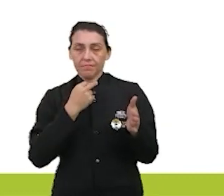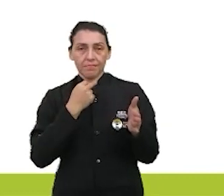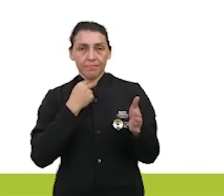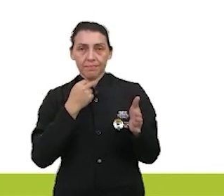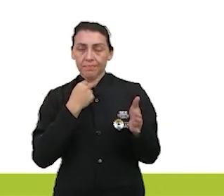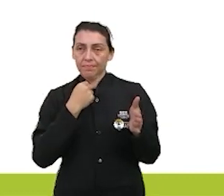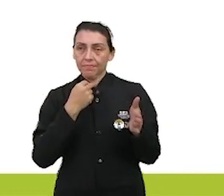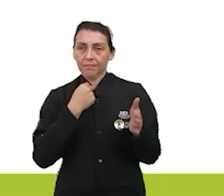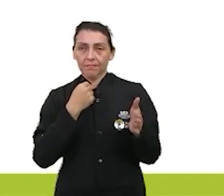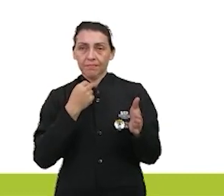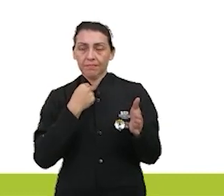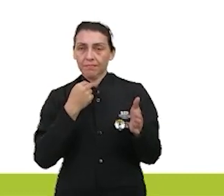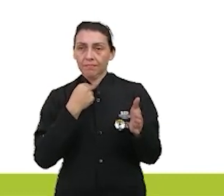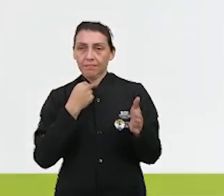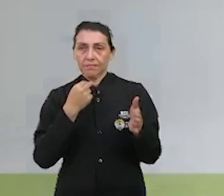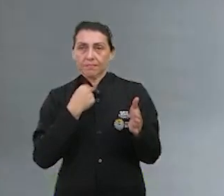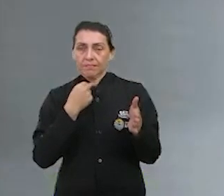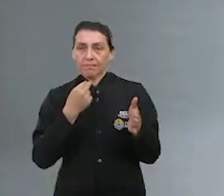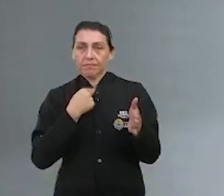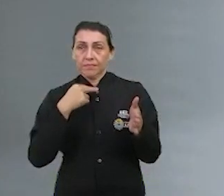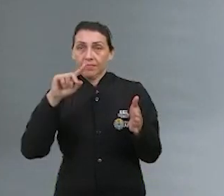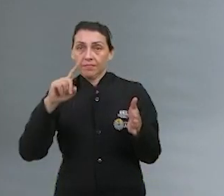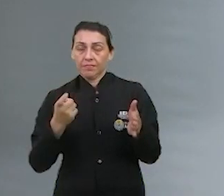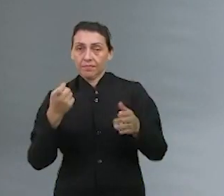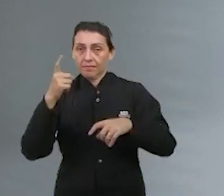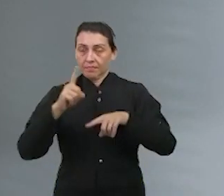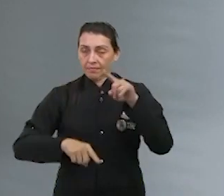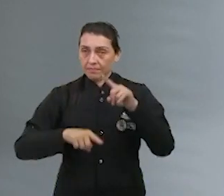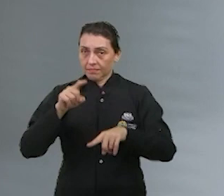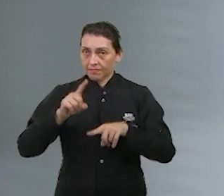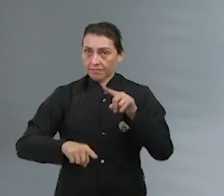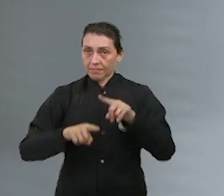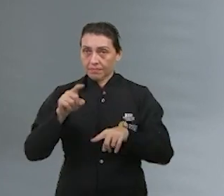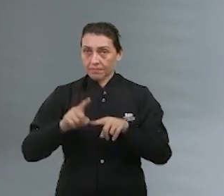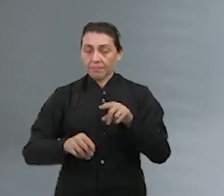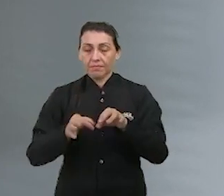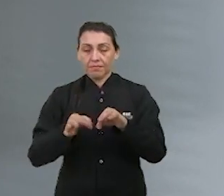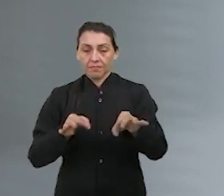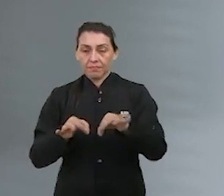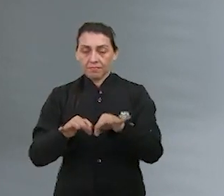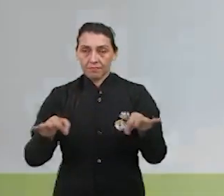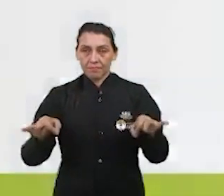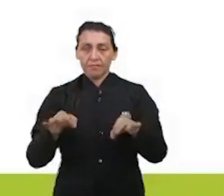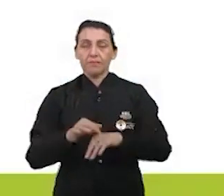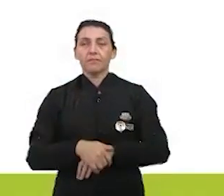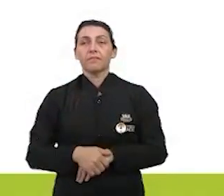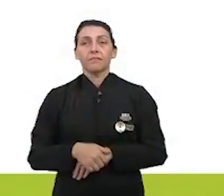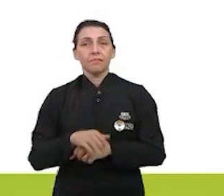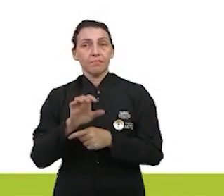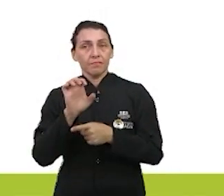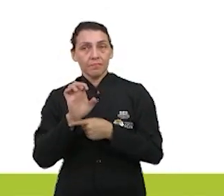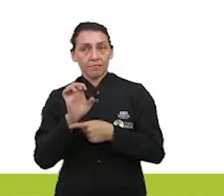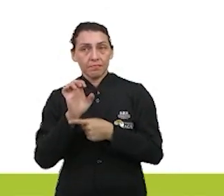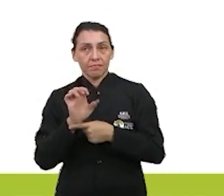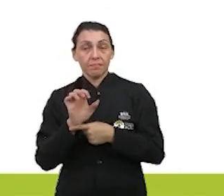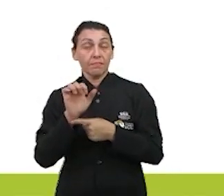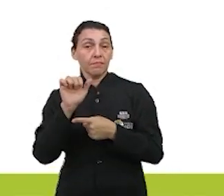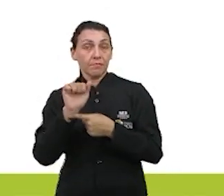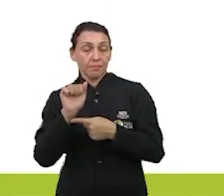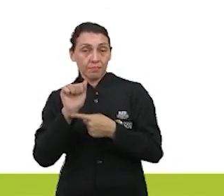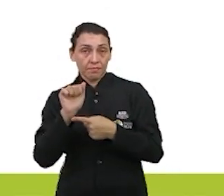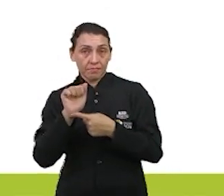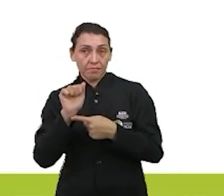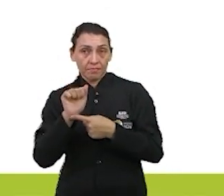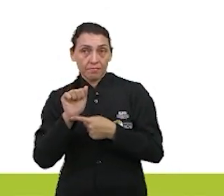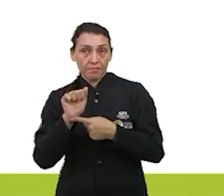Vocês não vão queimar aí, né, nosso equipamento de medição. E a E, o A está em